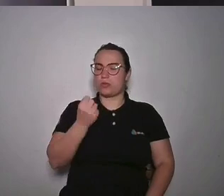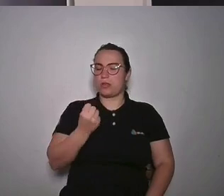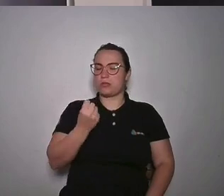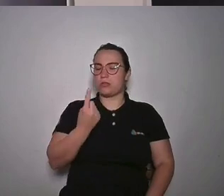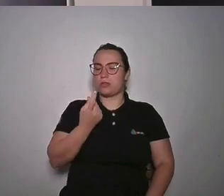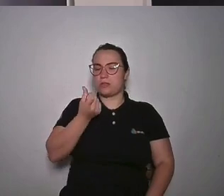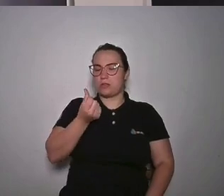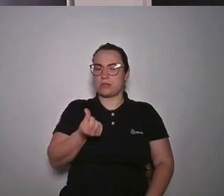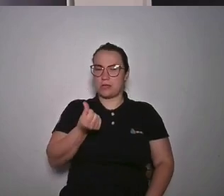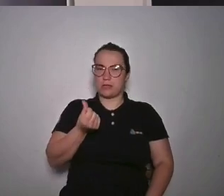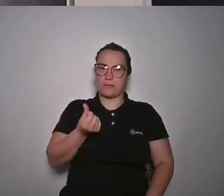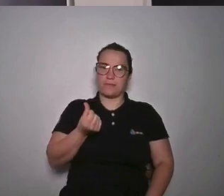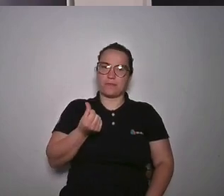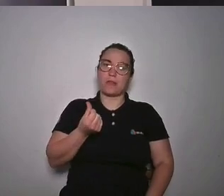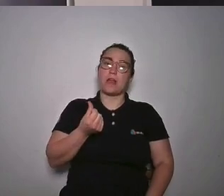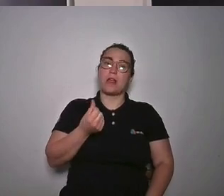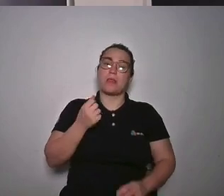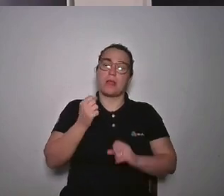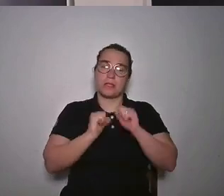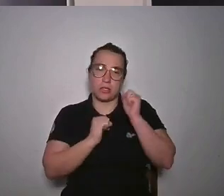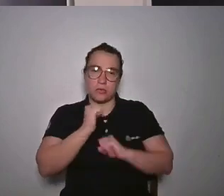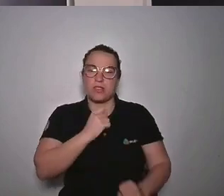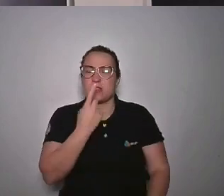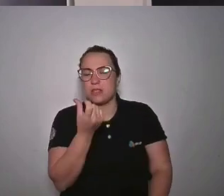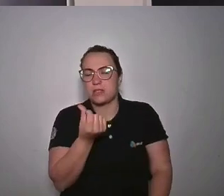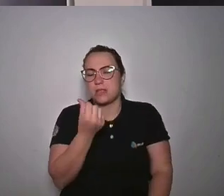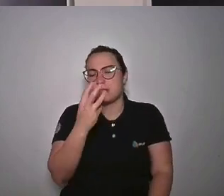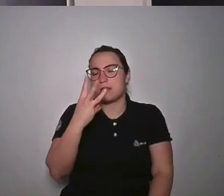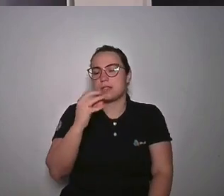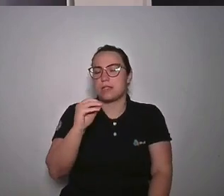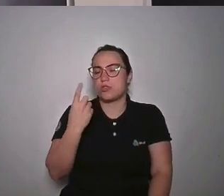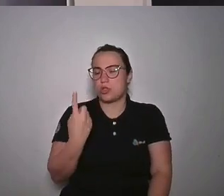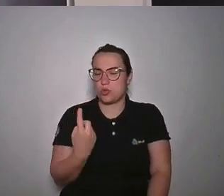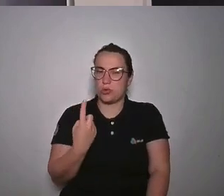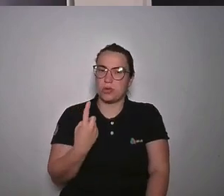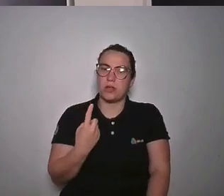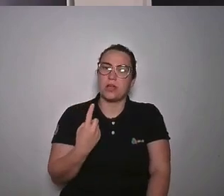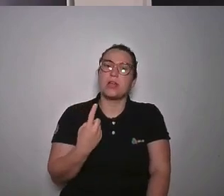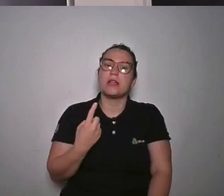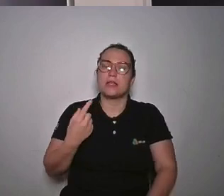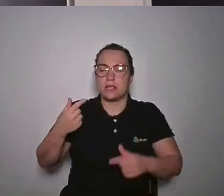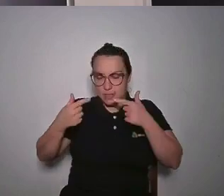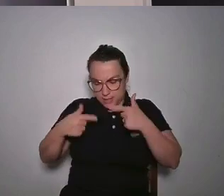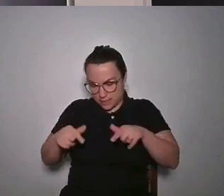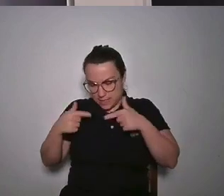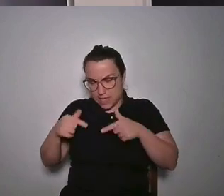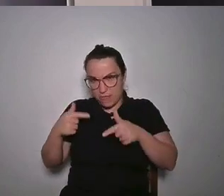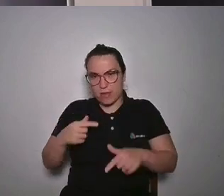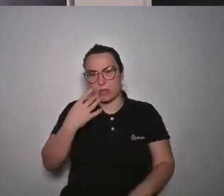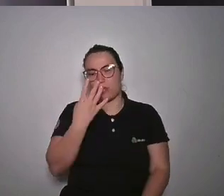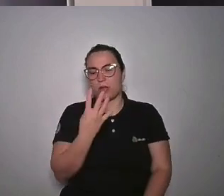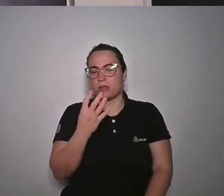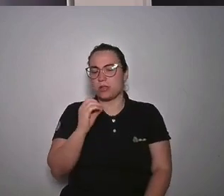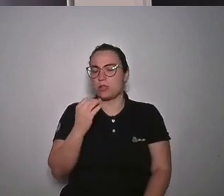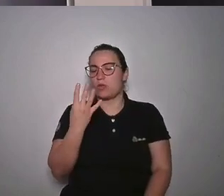61.816. Na receita industrial, 16.301, e na receita de serviços,